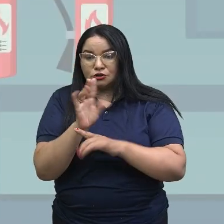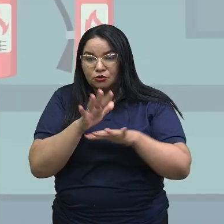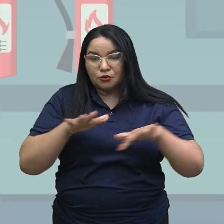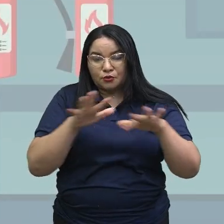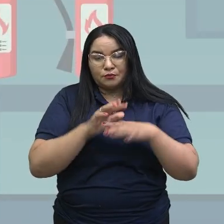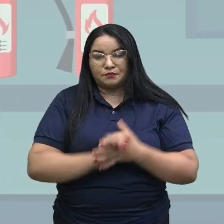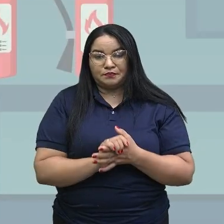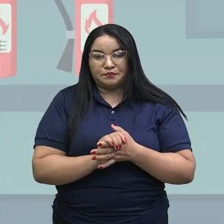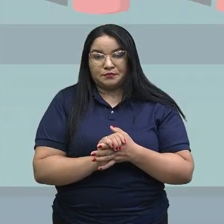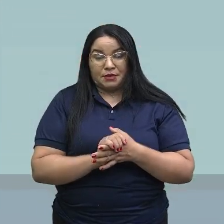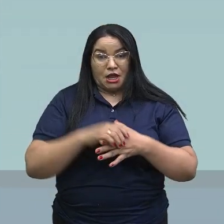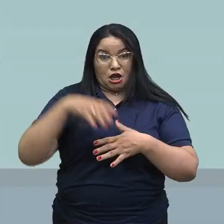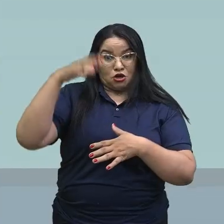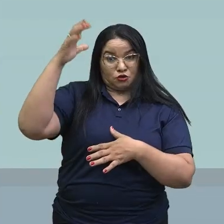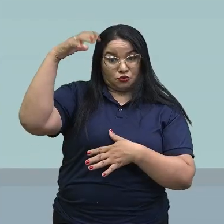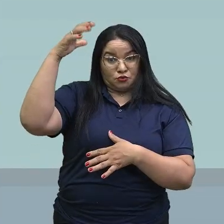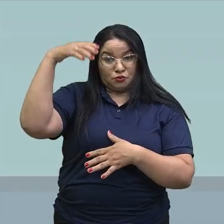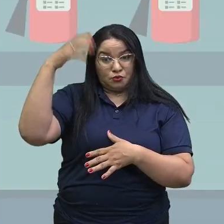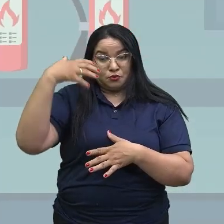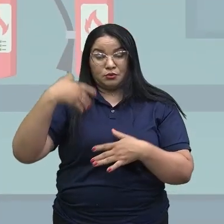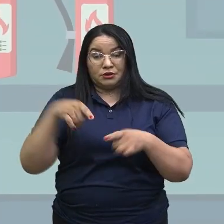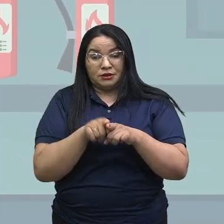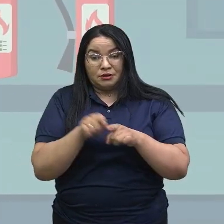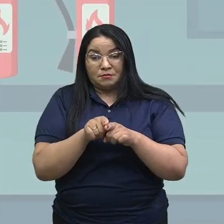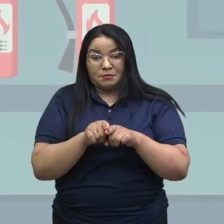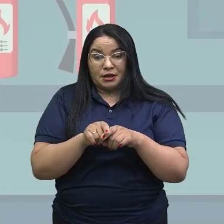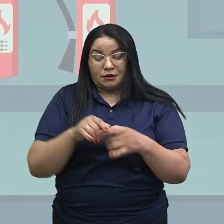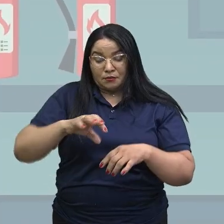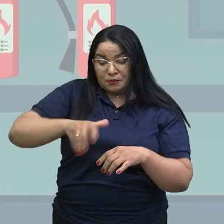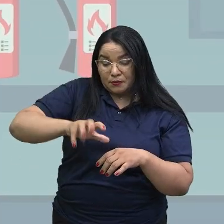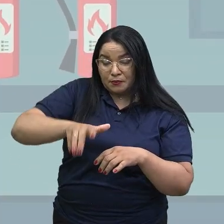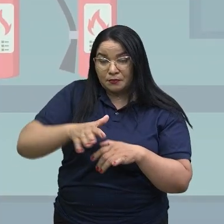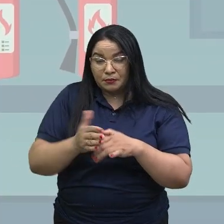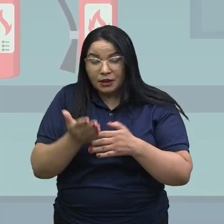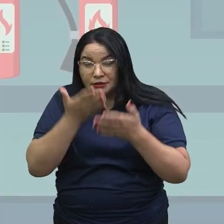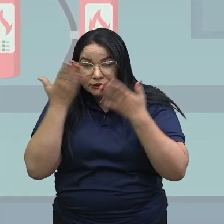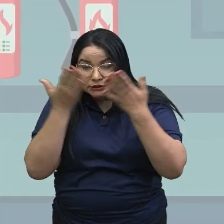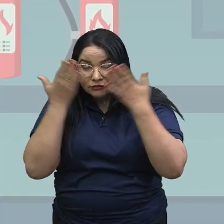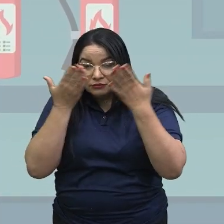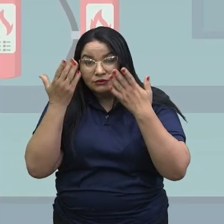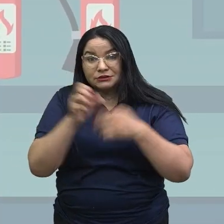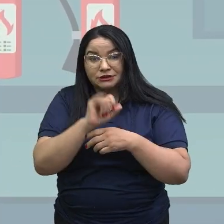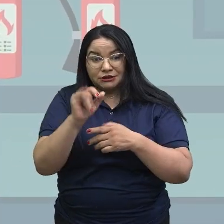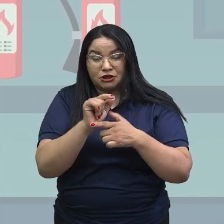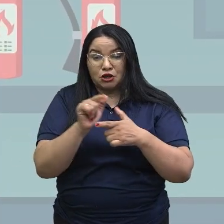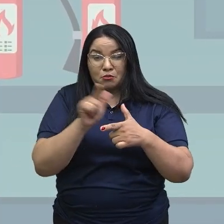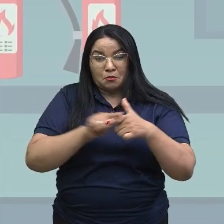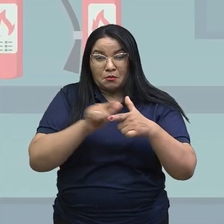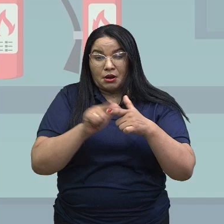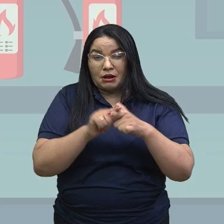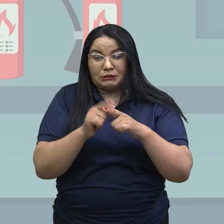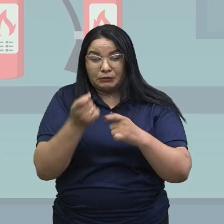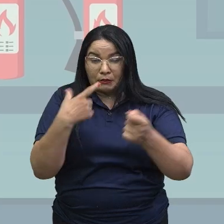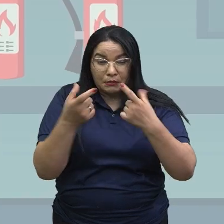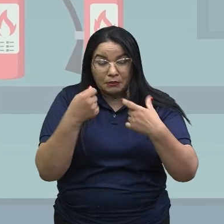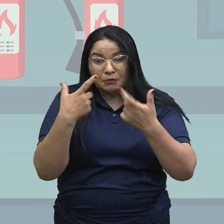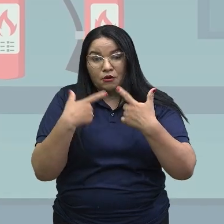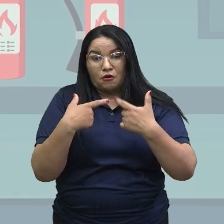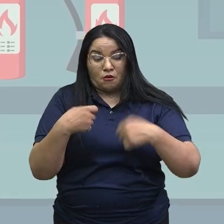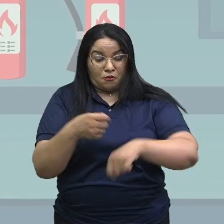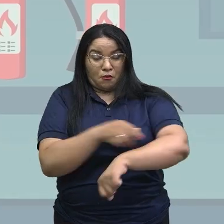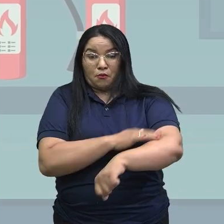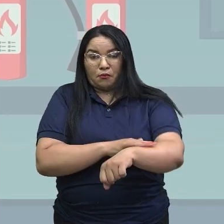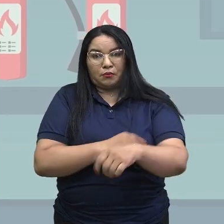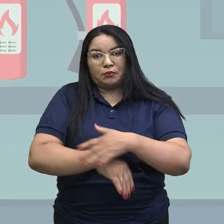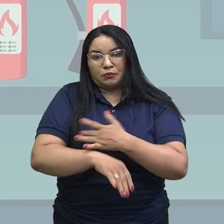O chuveiro de emergência e o lava-óleo são usados em caso de acidentes com substâncias perigosas sobre a pele ou nos